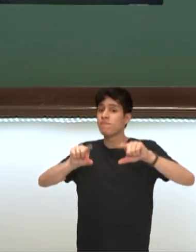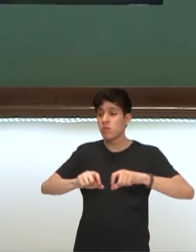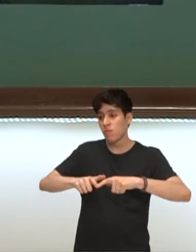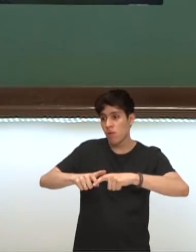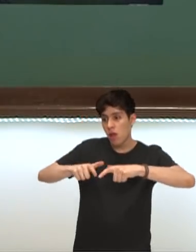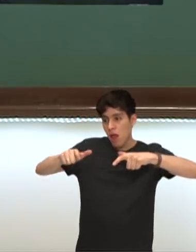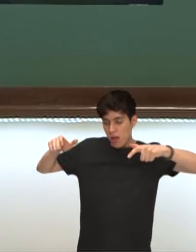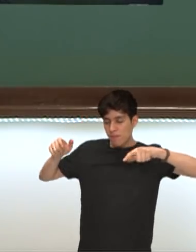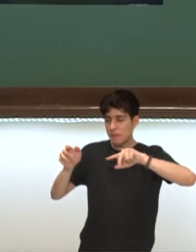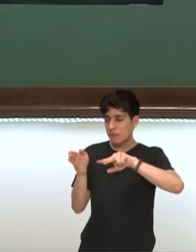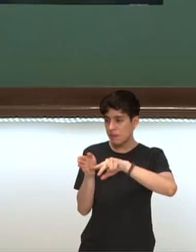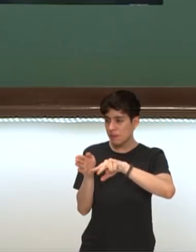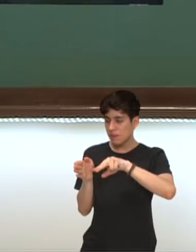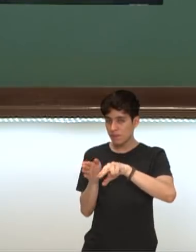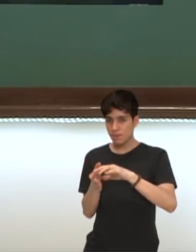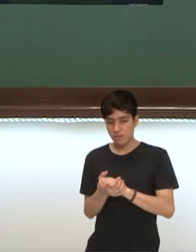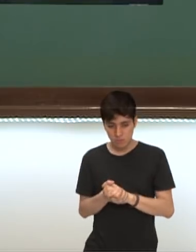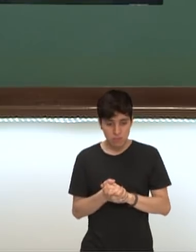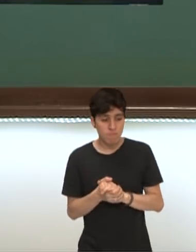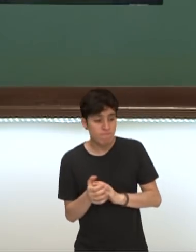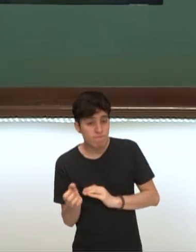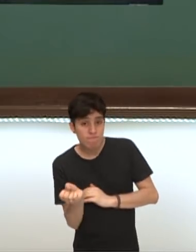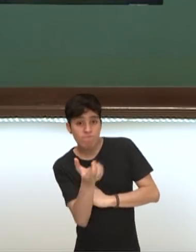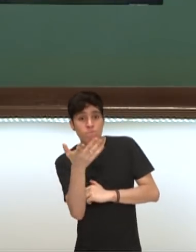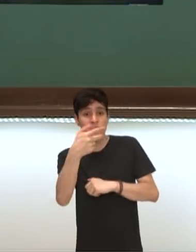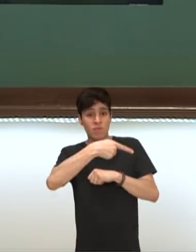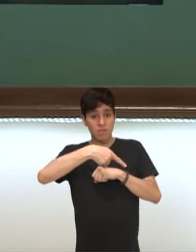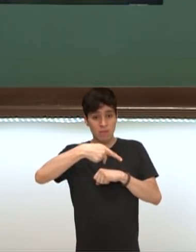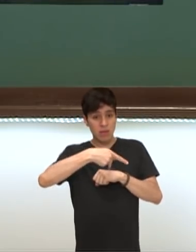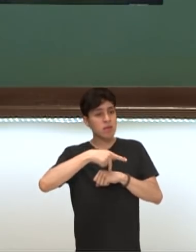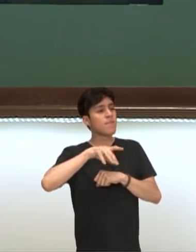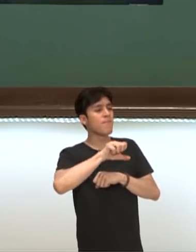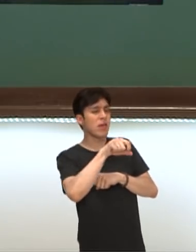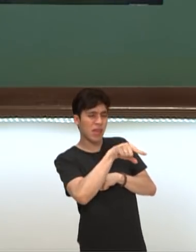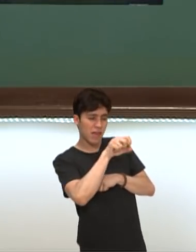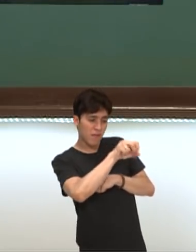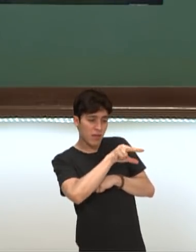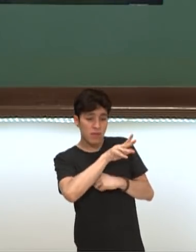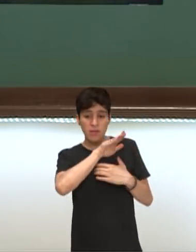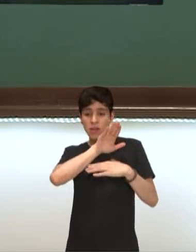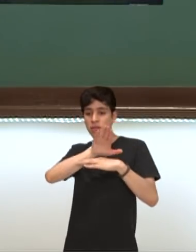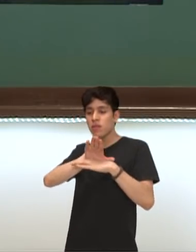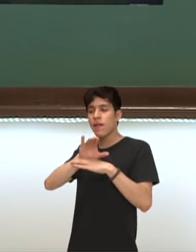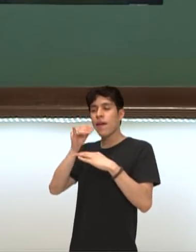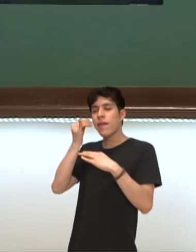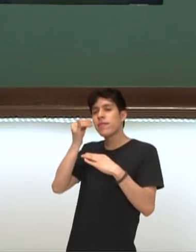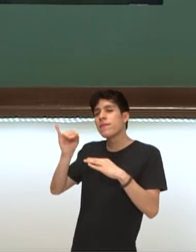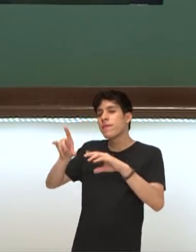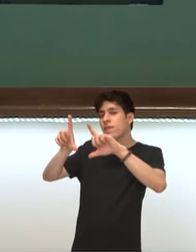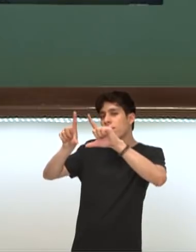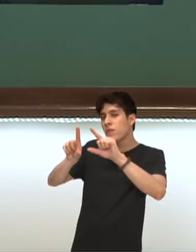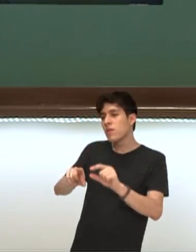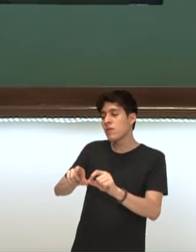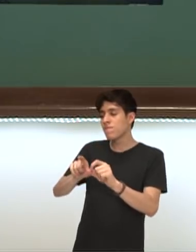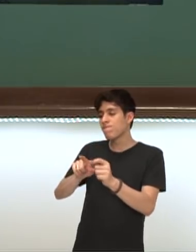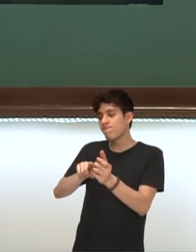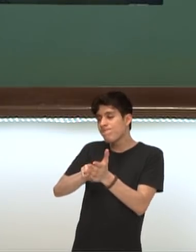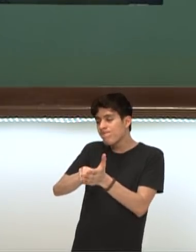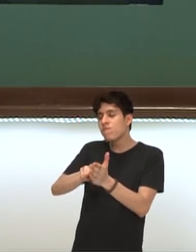alguns países, utilizam bacteriófagos para tratamento de infecções bacterianas, tá? Mas ainda existem aspectos que não